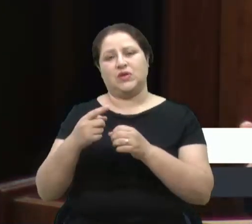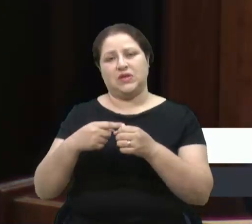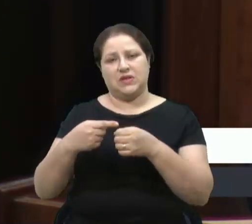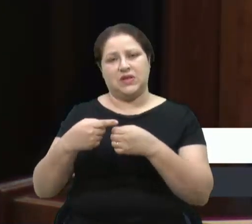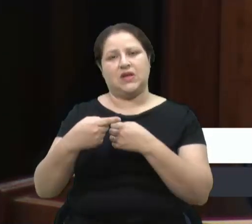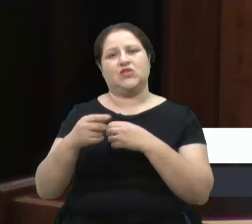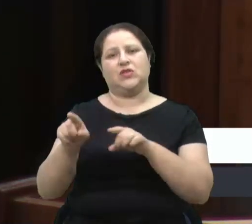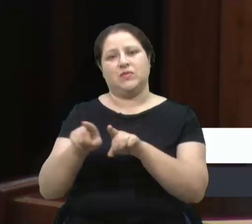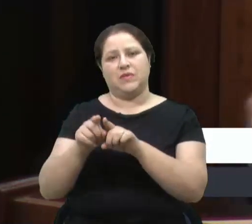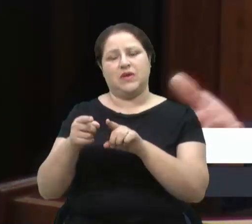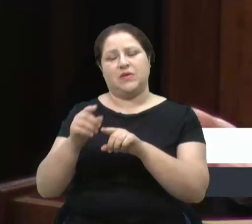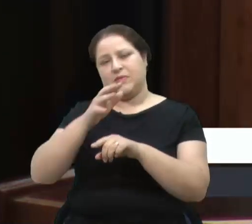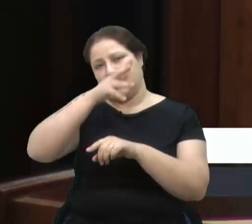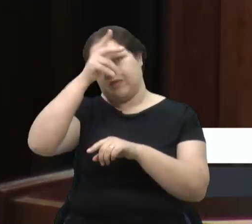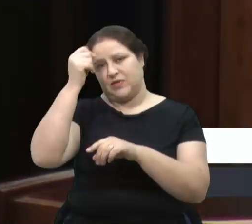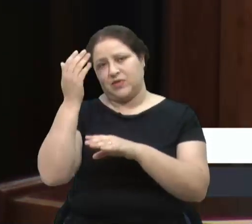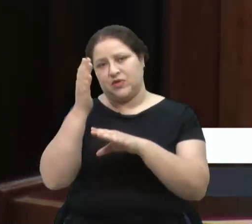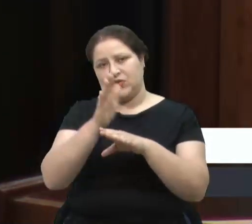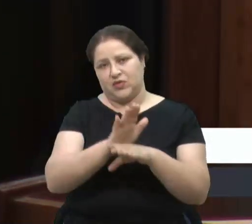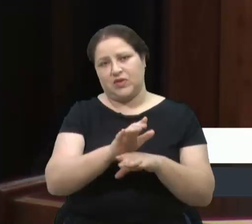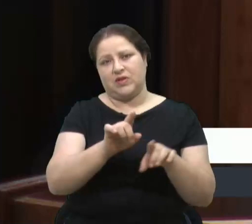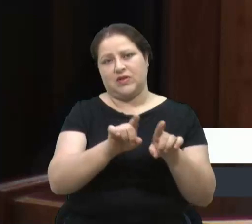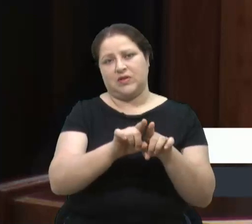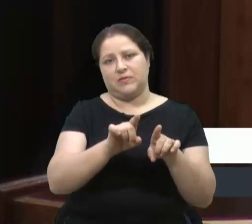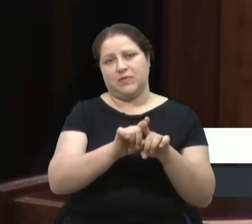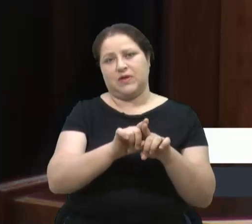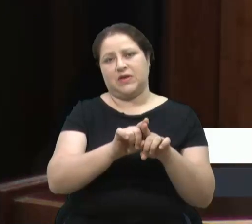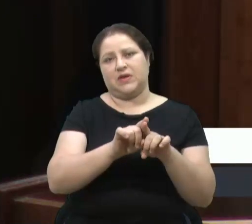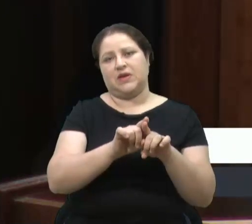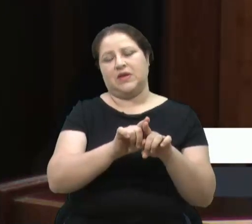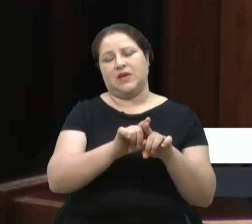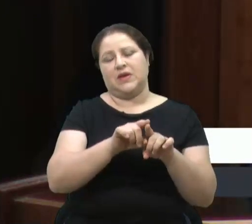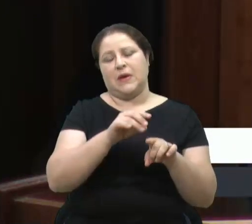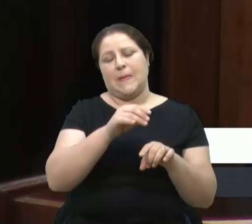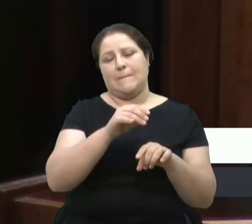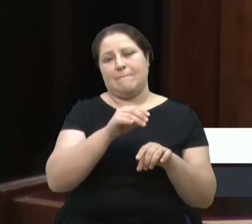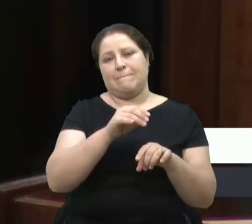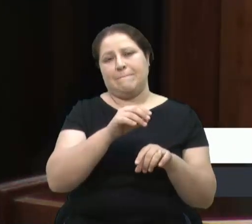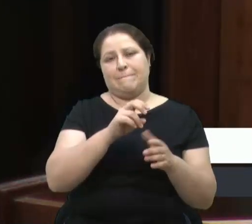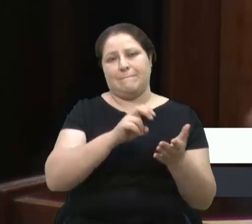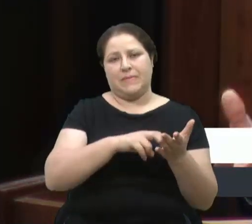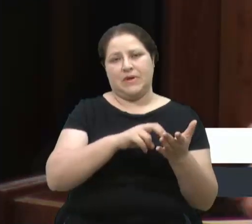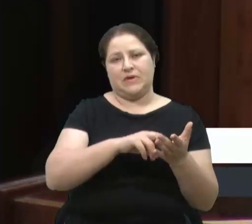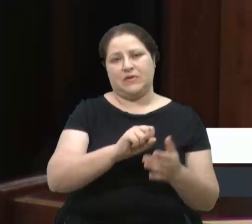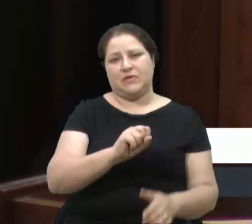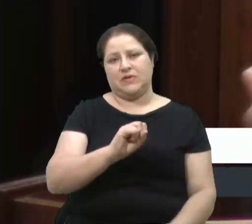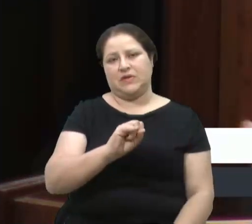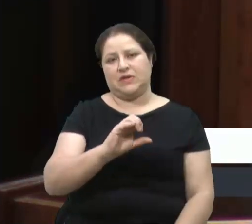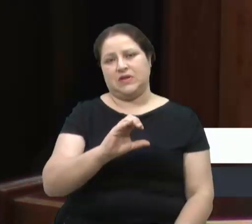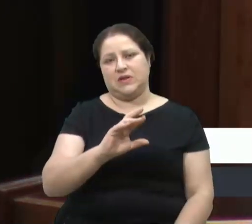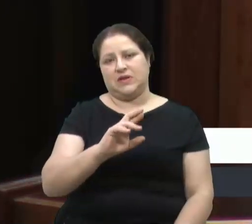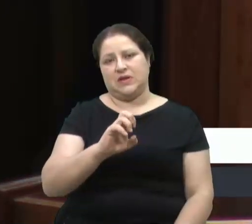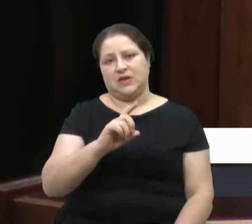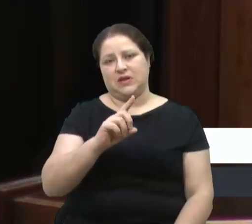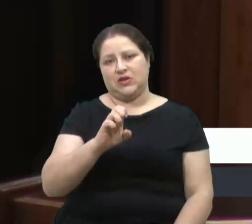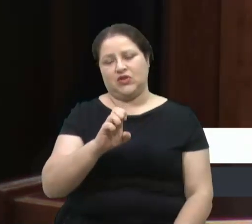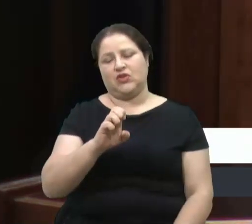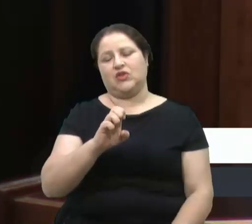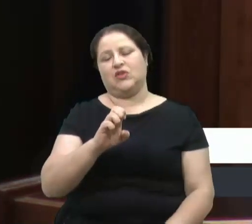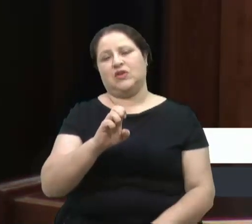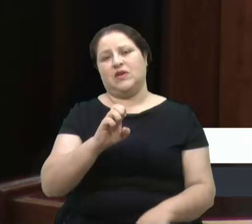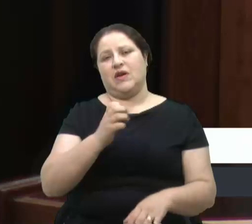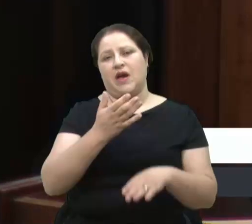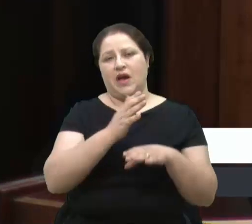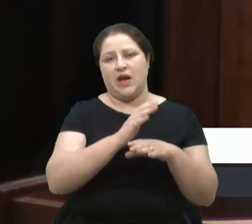serra instituições como se crede que apoia que da bolsas o próprio menor aprendiz que potencializa